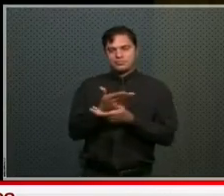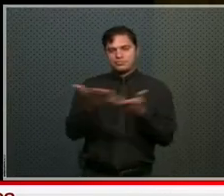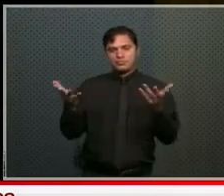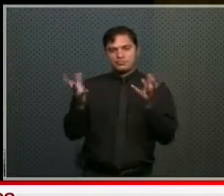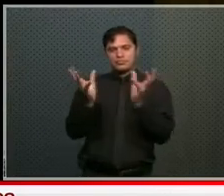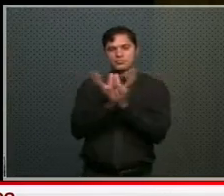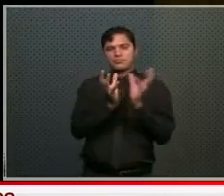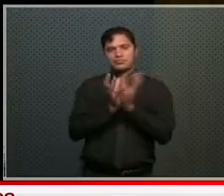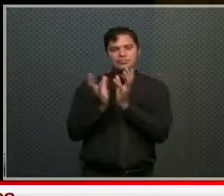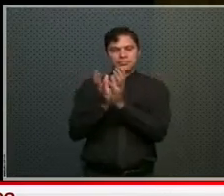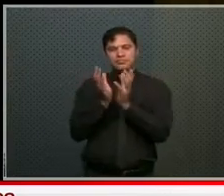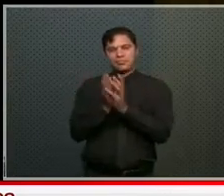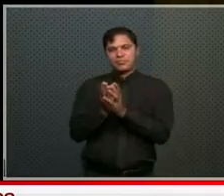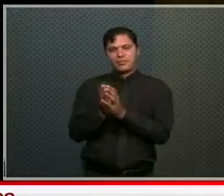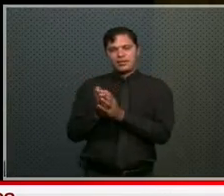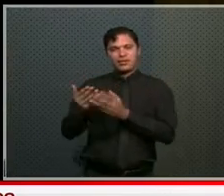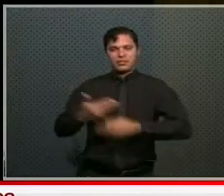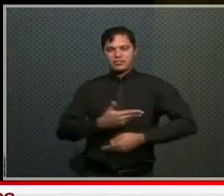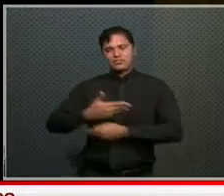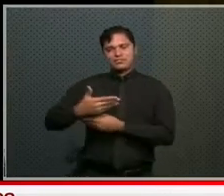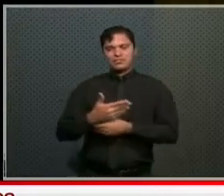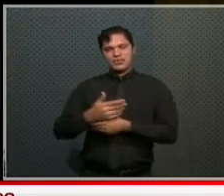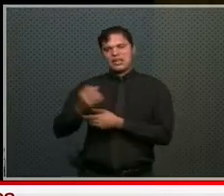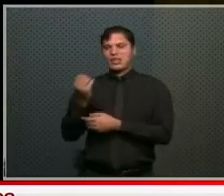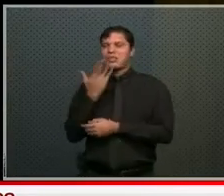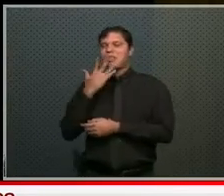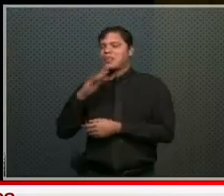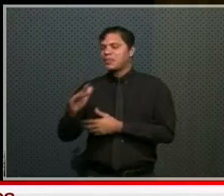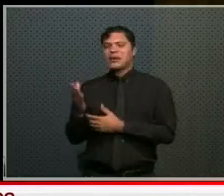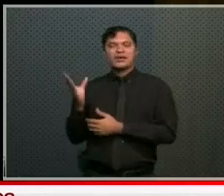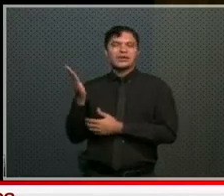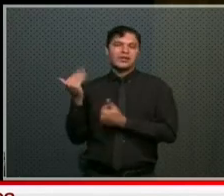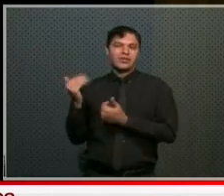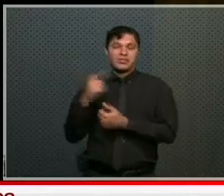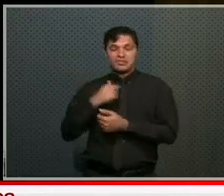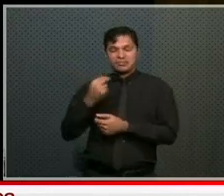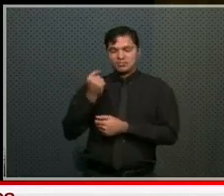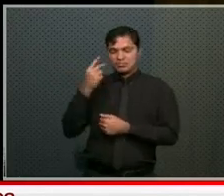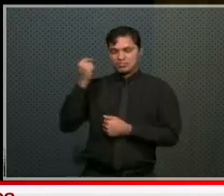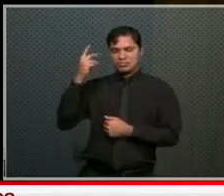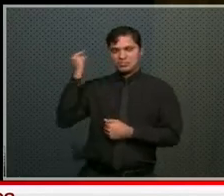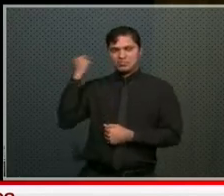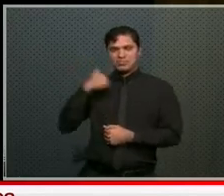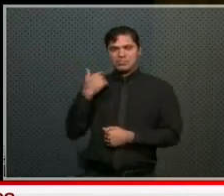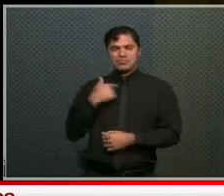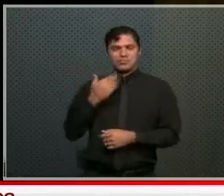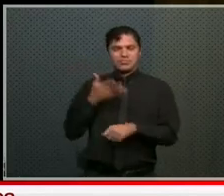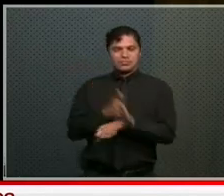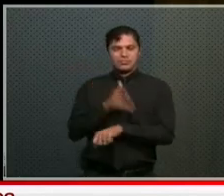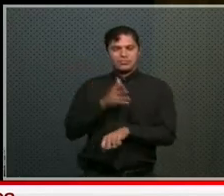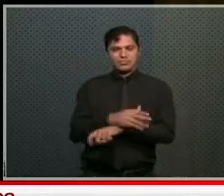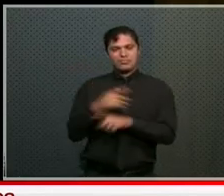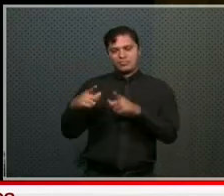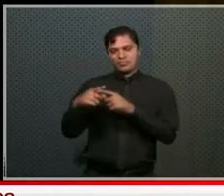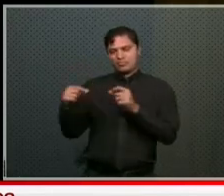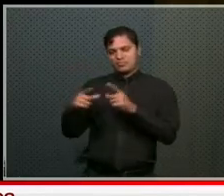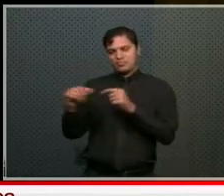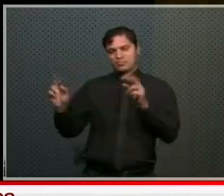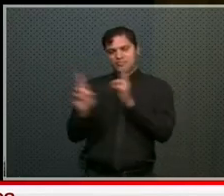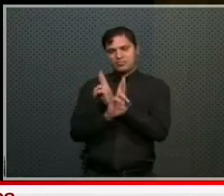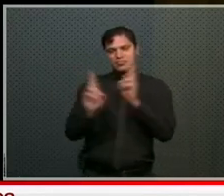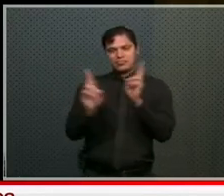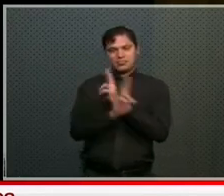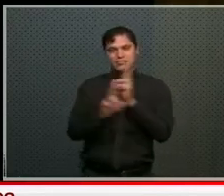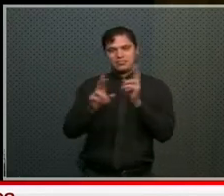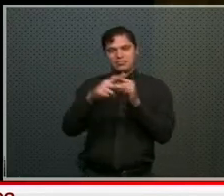turma mais aqui tudo é bebê para mim criança entendeu Eu Vim lá de trás tempo que eu passei em Brasília o meu relacionamento com Paulo